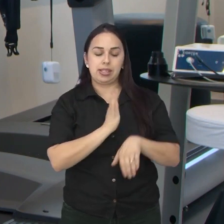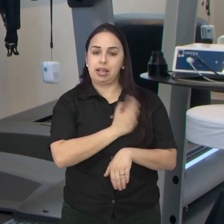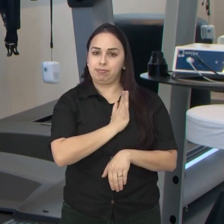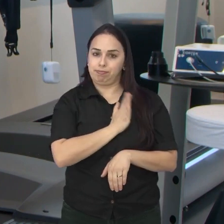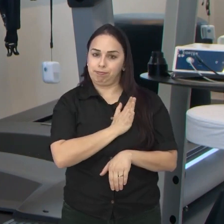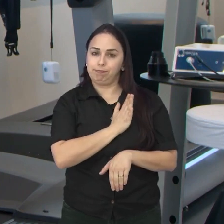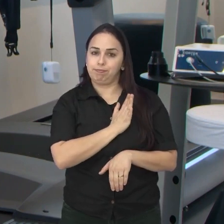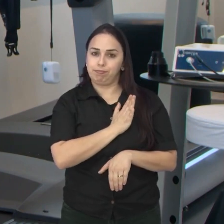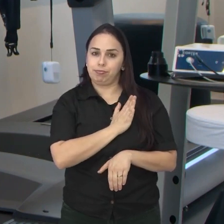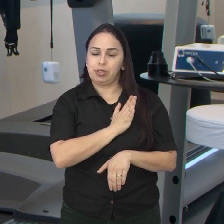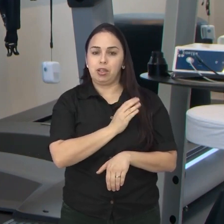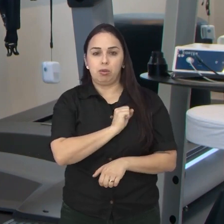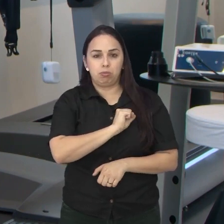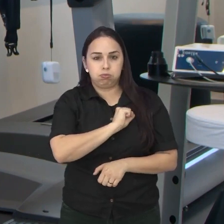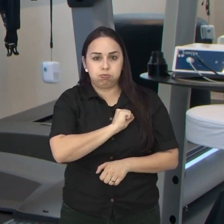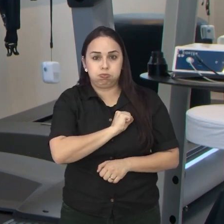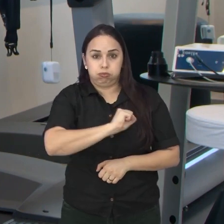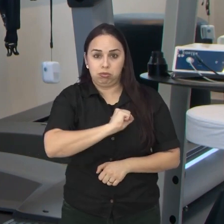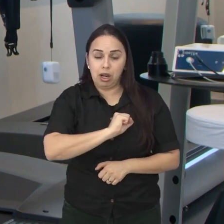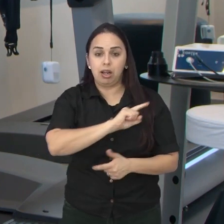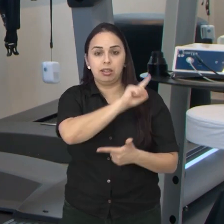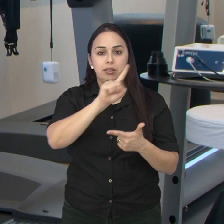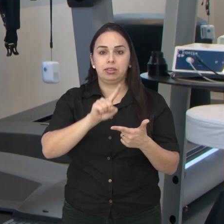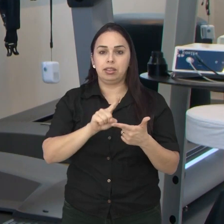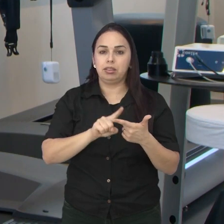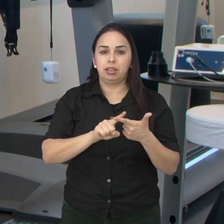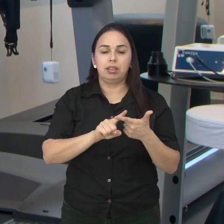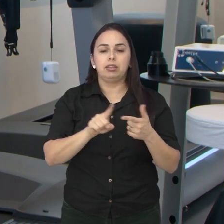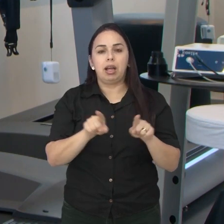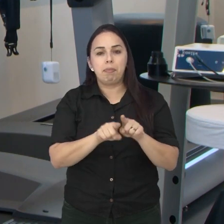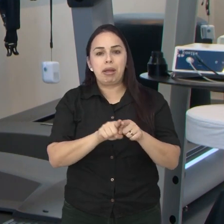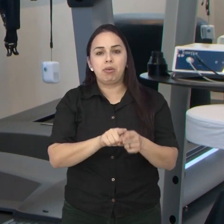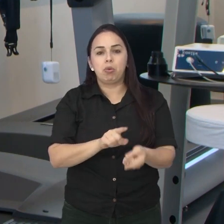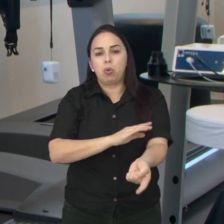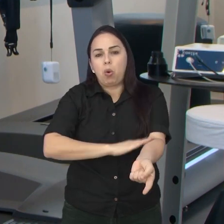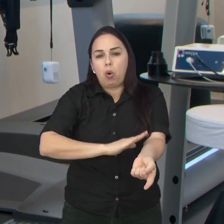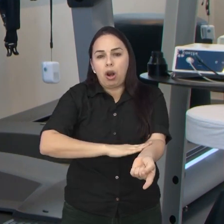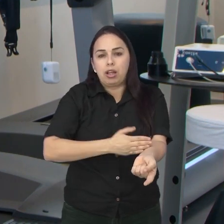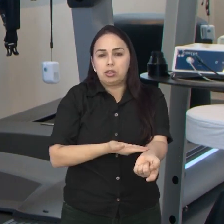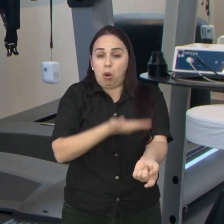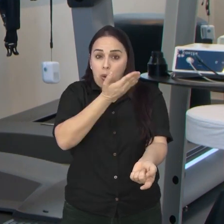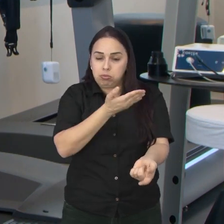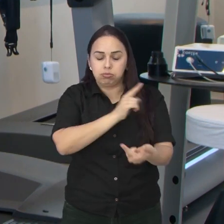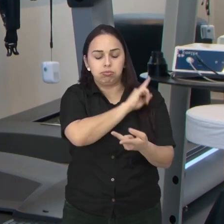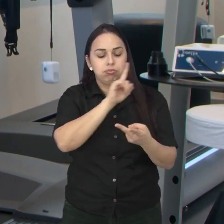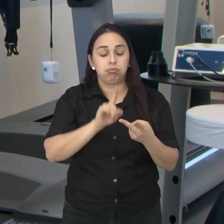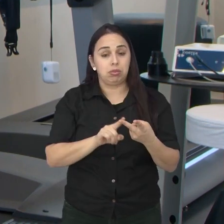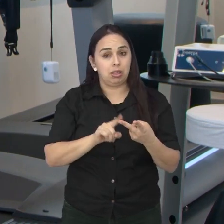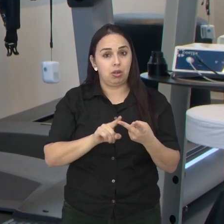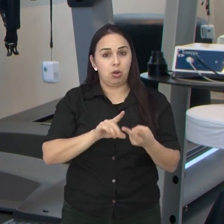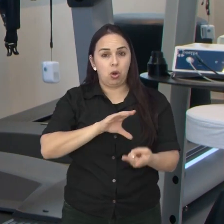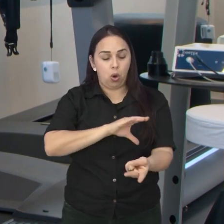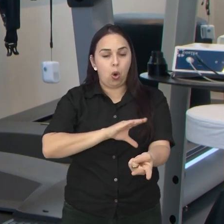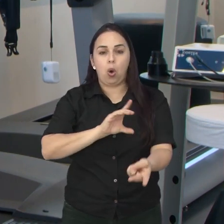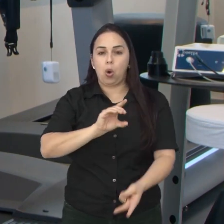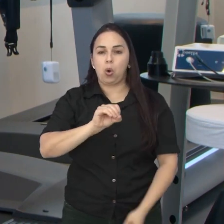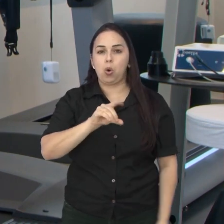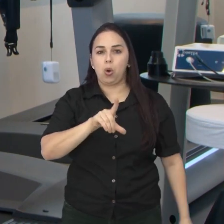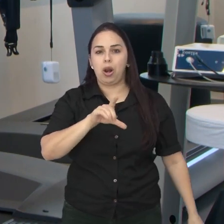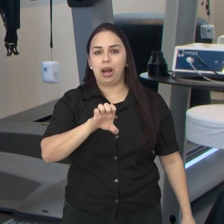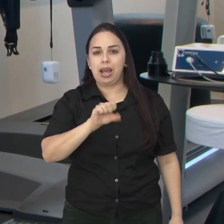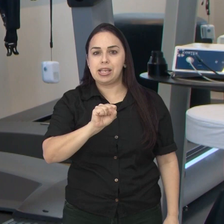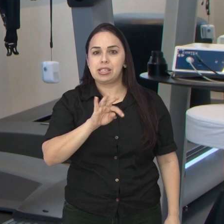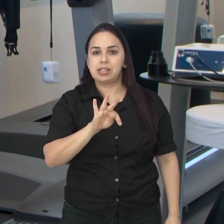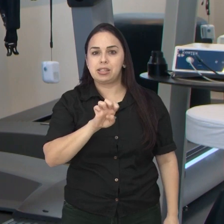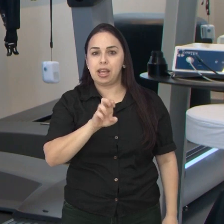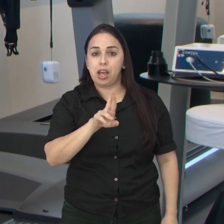doenças cardiovasculares, né? Então, a questão do infarto, a questão da dislipidemia, que é o colesterol alto. Depois, a gente trabalha também a